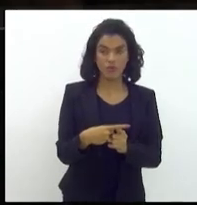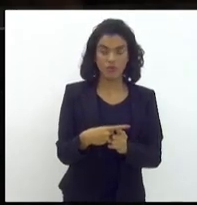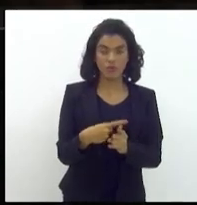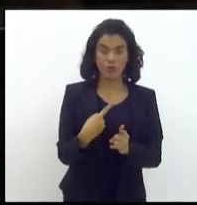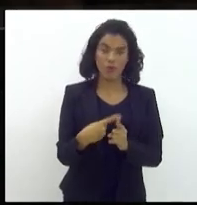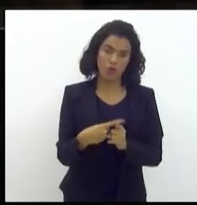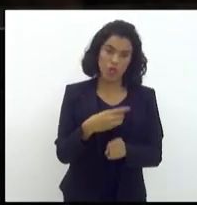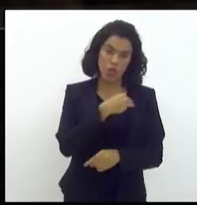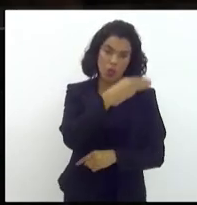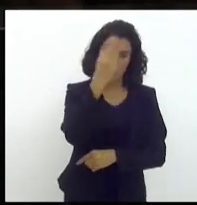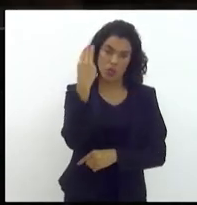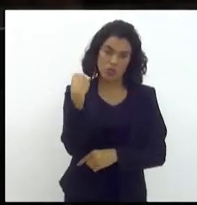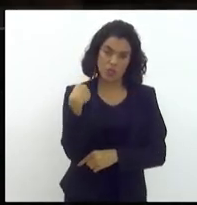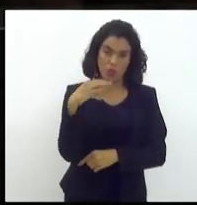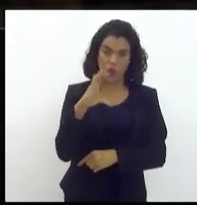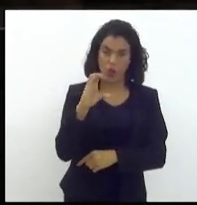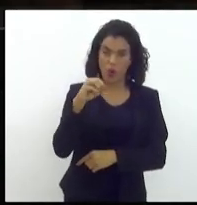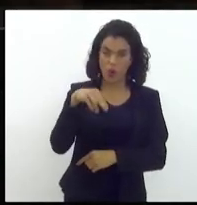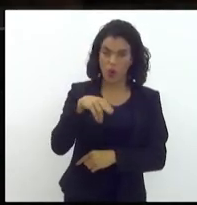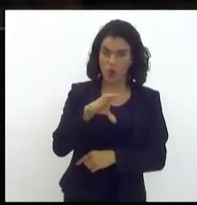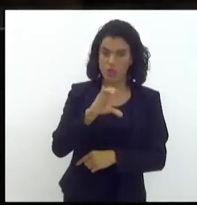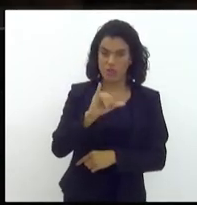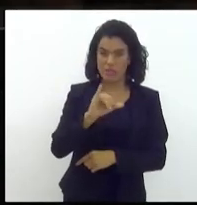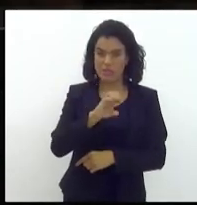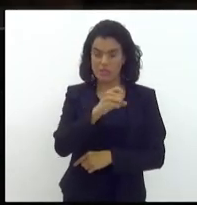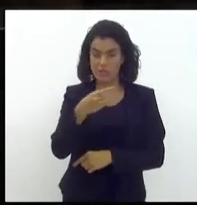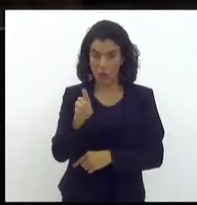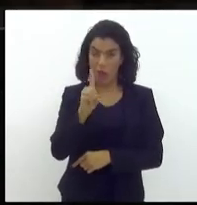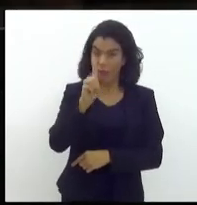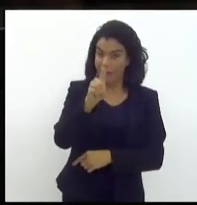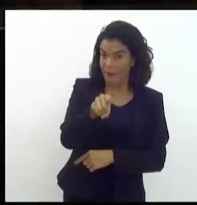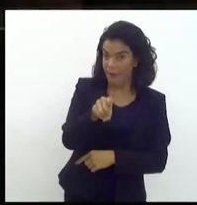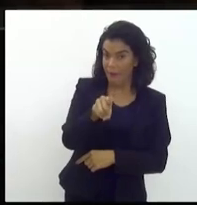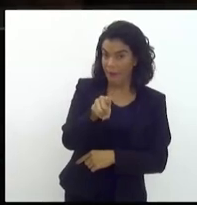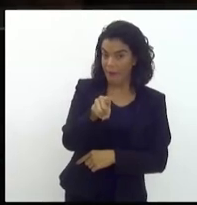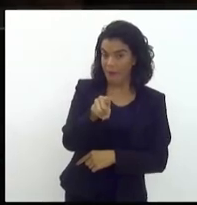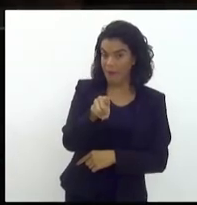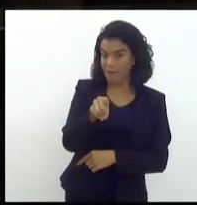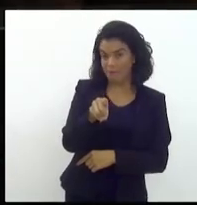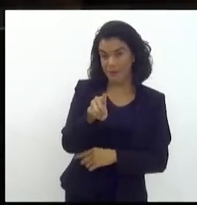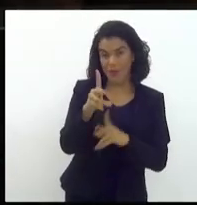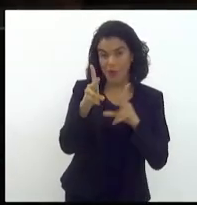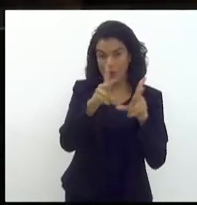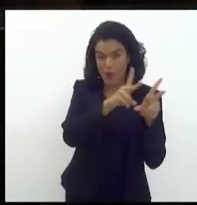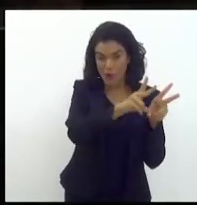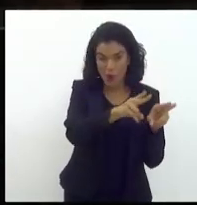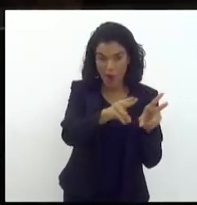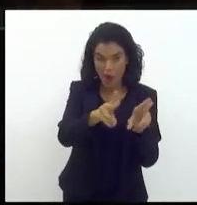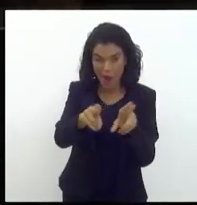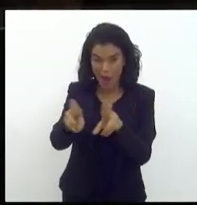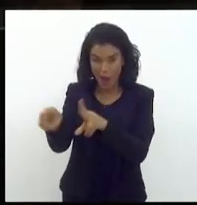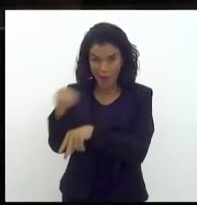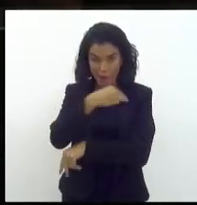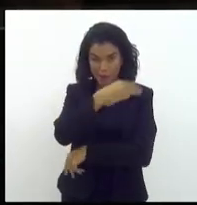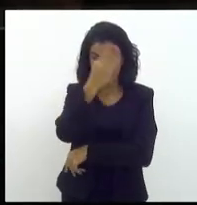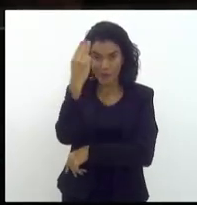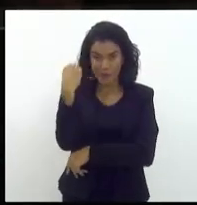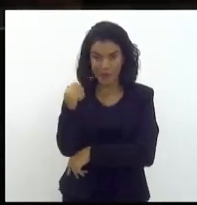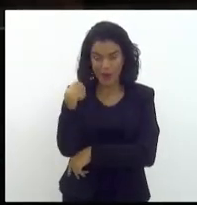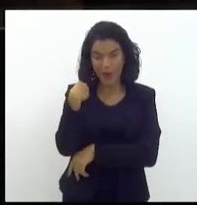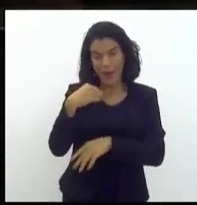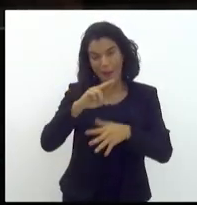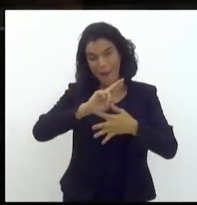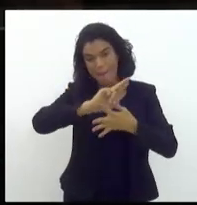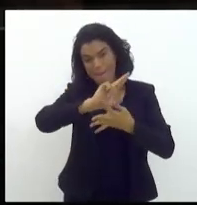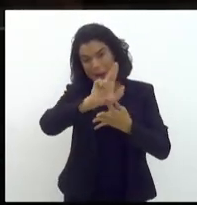Nossa Senhora de Conceição na verdade é como todas as nossas senhoras uma derivação